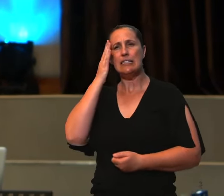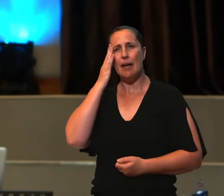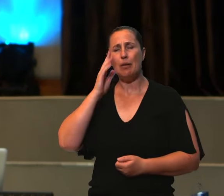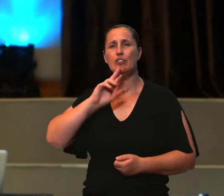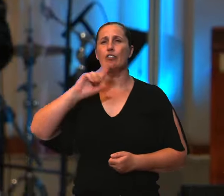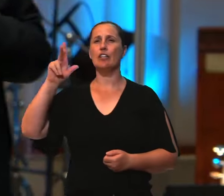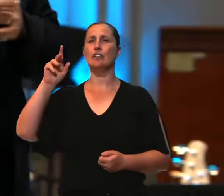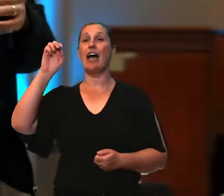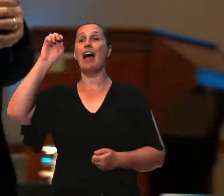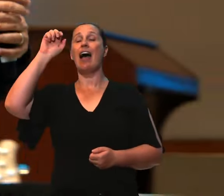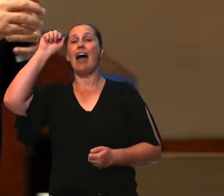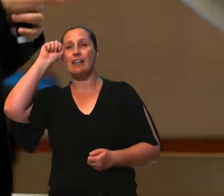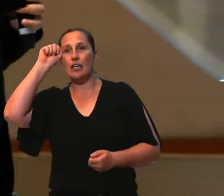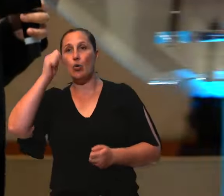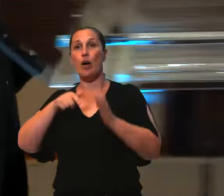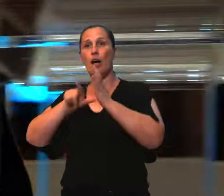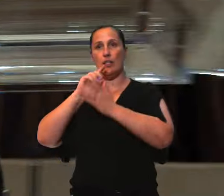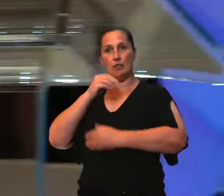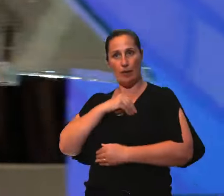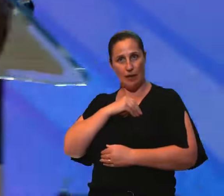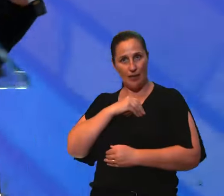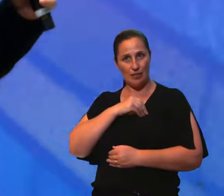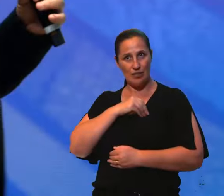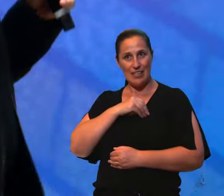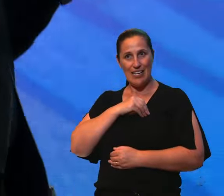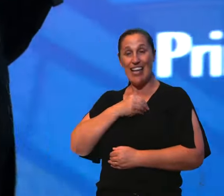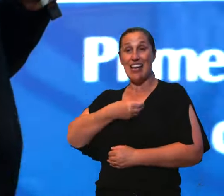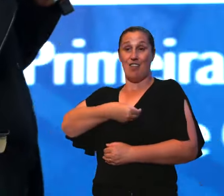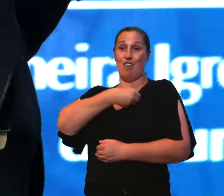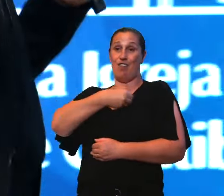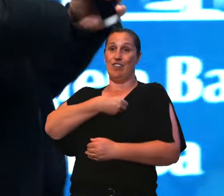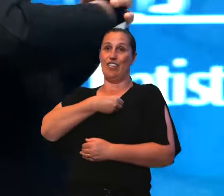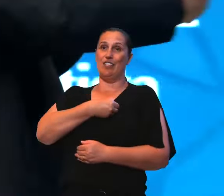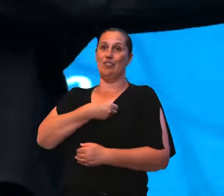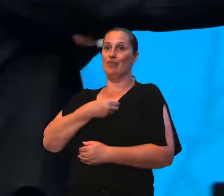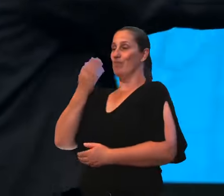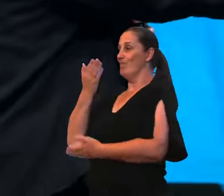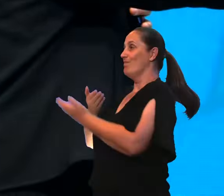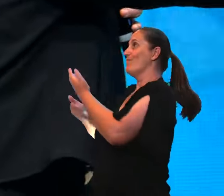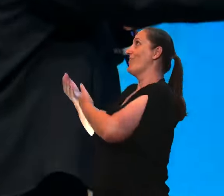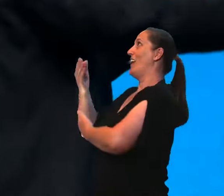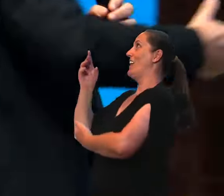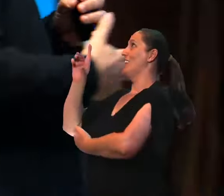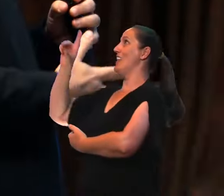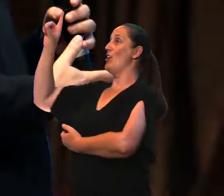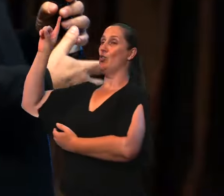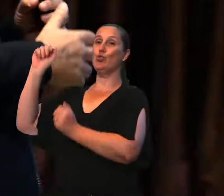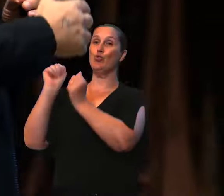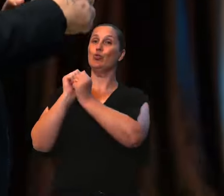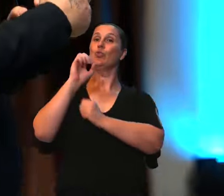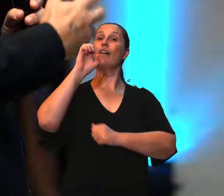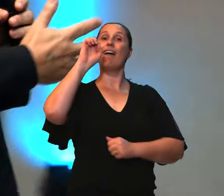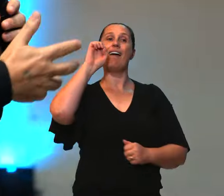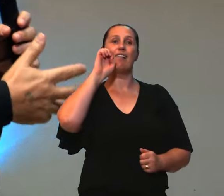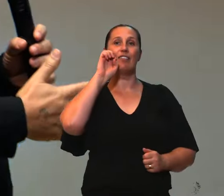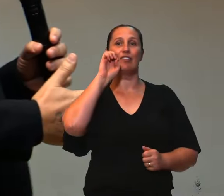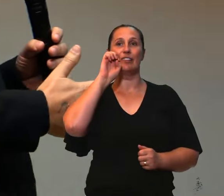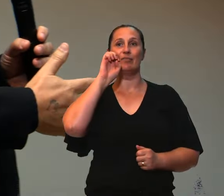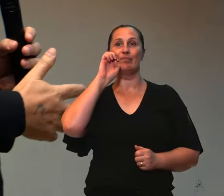Adão depois de pecar não Adão antes de pecar ele vi via dele para Deus e dele para EVA isso chamou na história